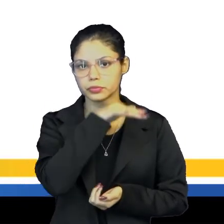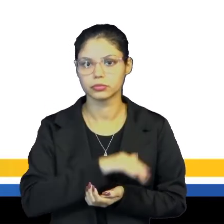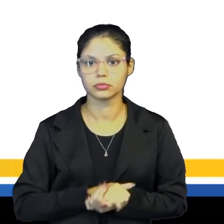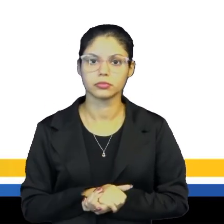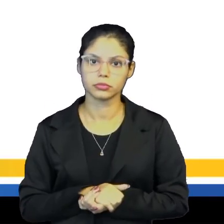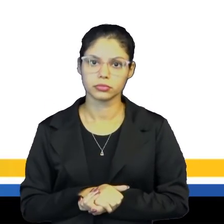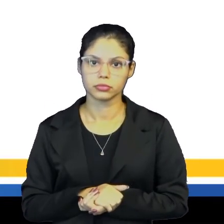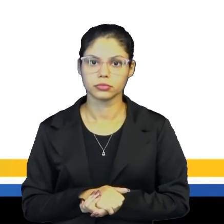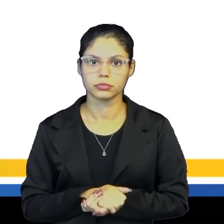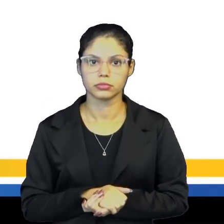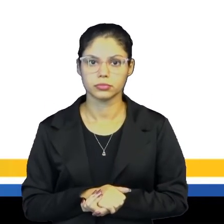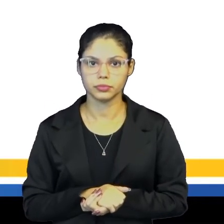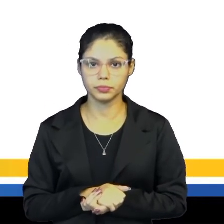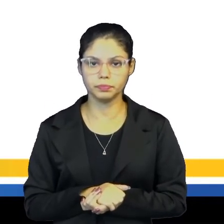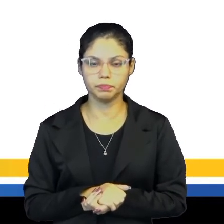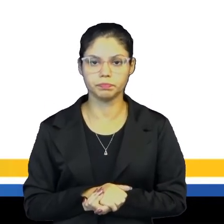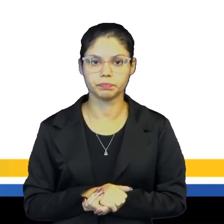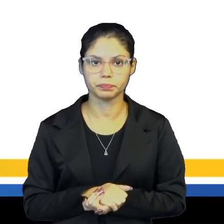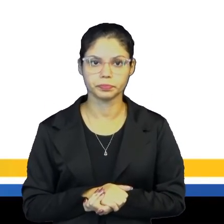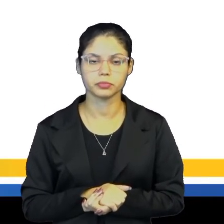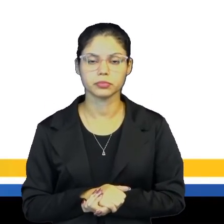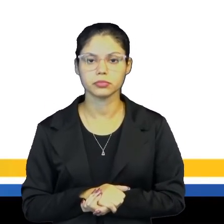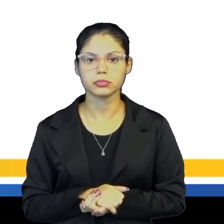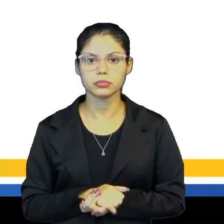da natureza, é uma forma dele se